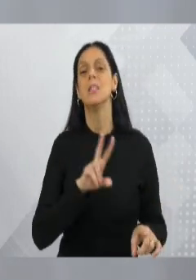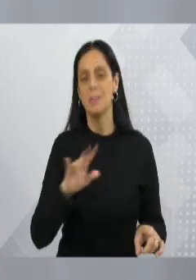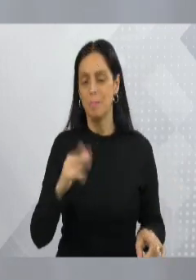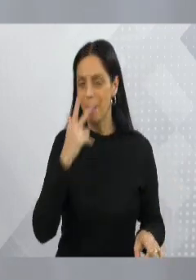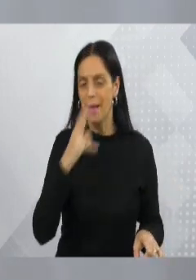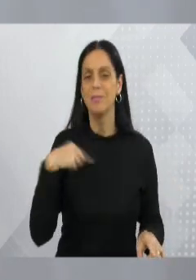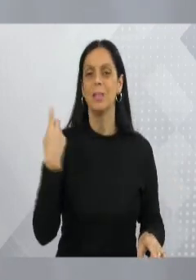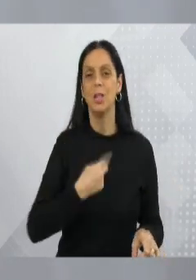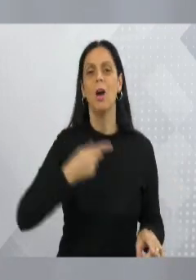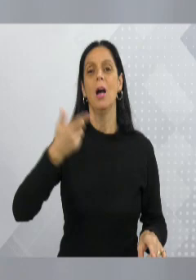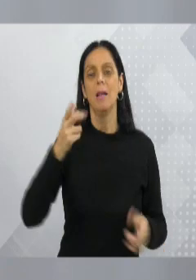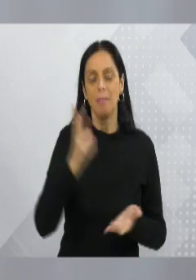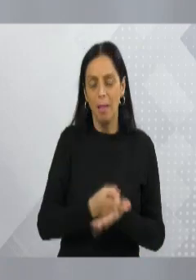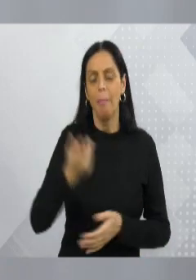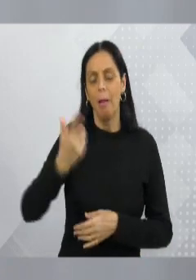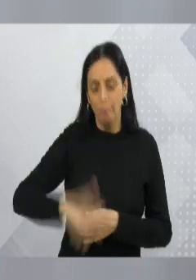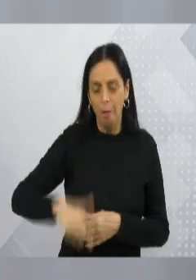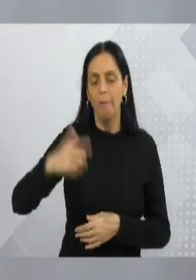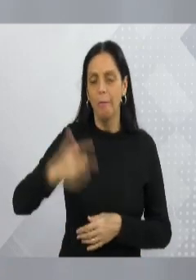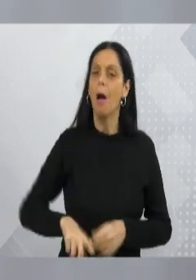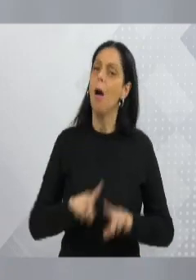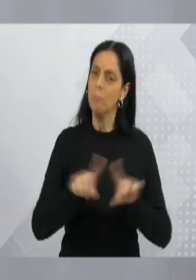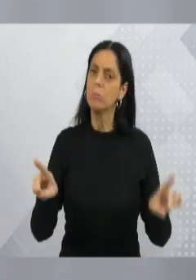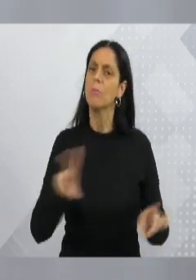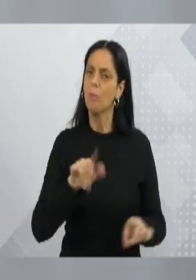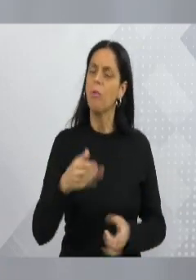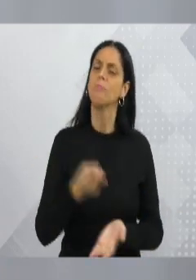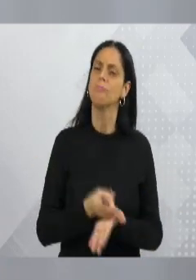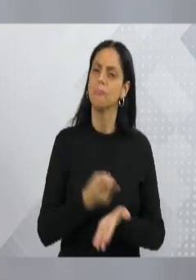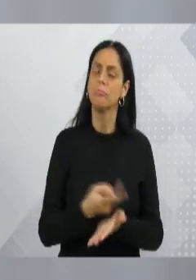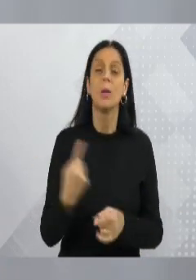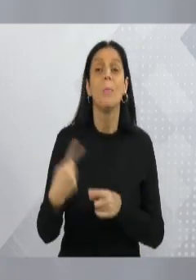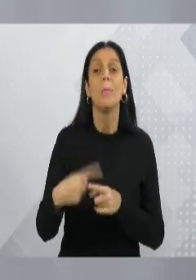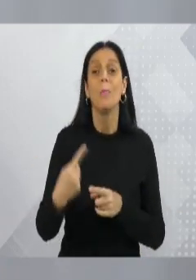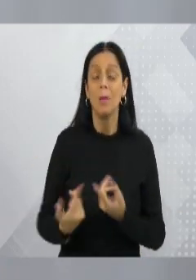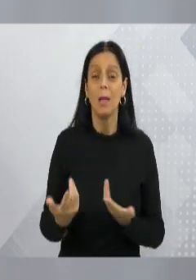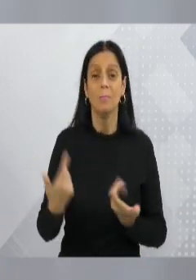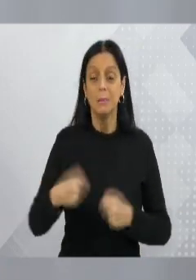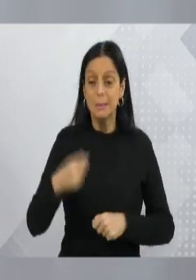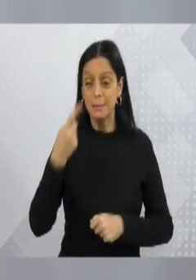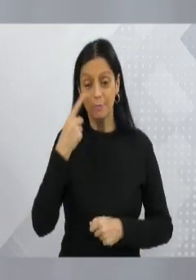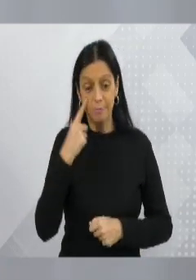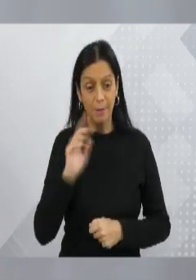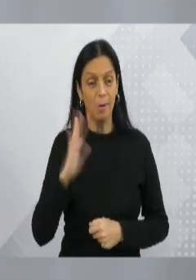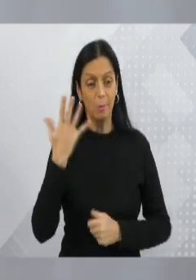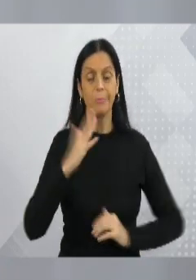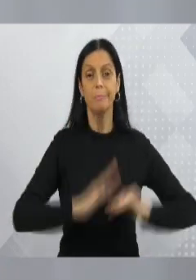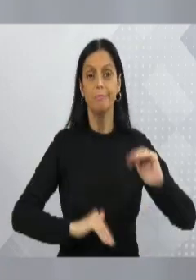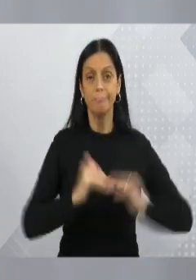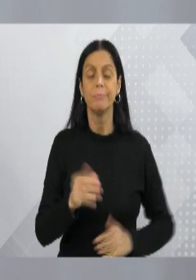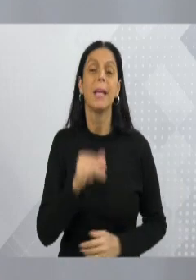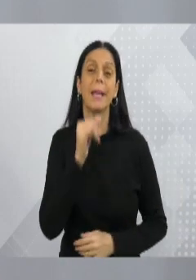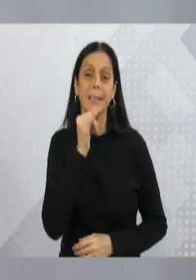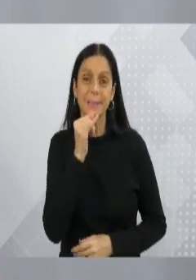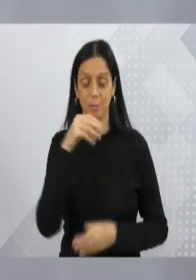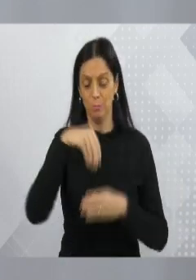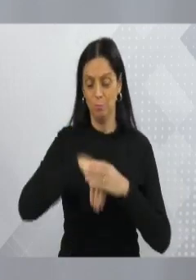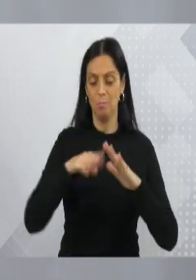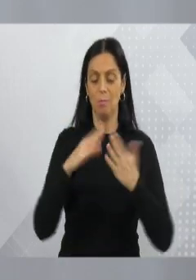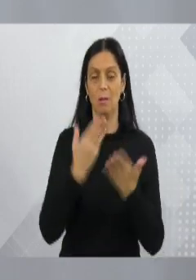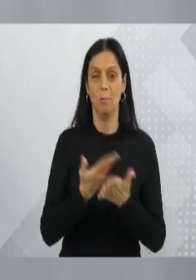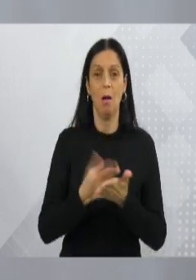quanto for necessário para mostrar a realidade eu falei na semana passada a falta de materiais básicos que acontecem dentro dos nossos educandários